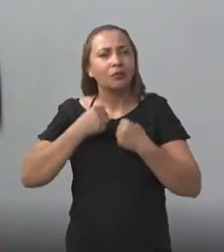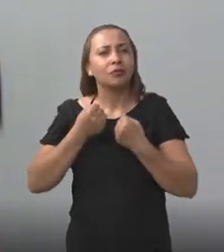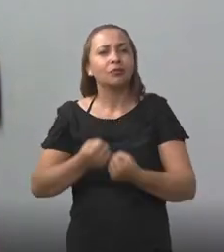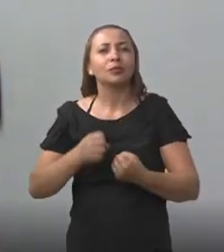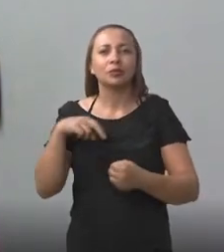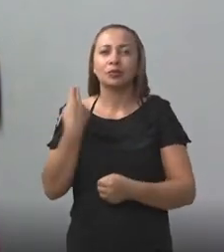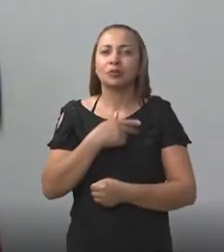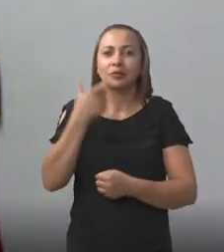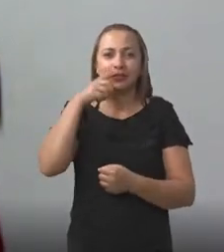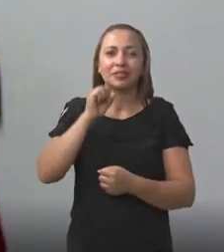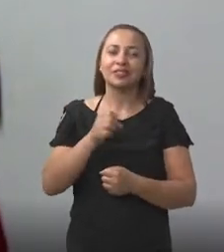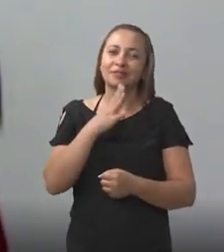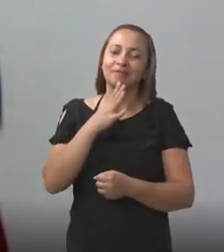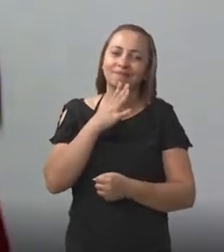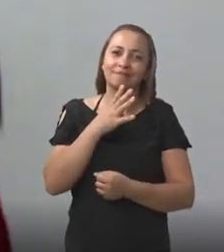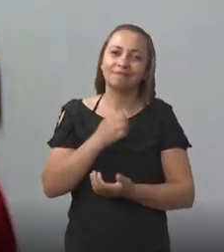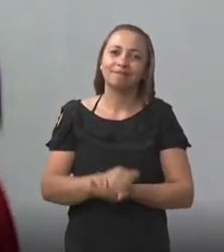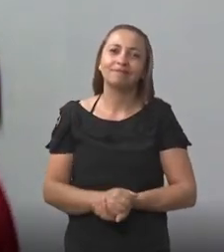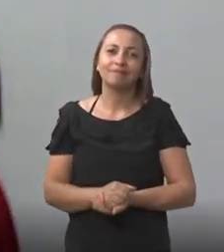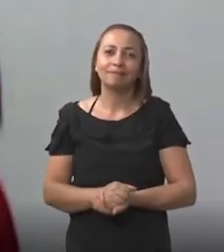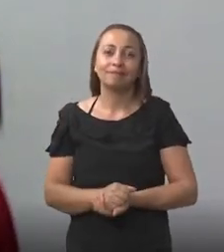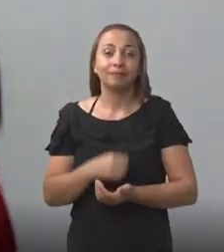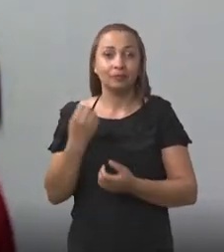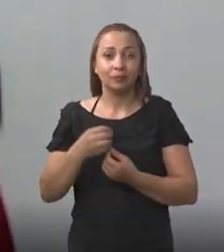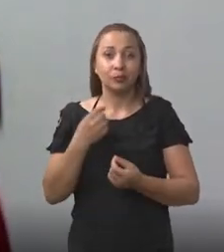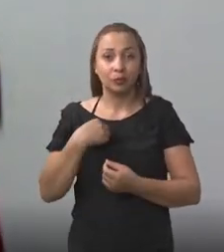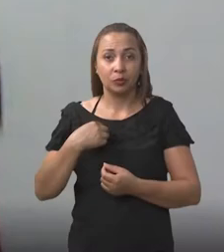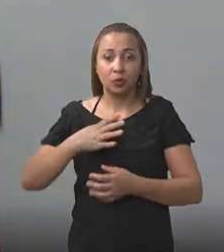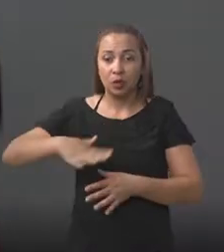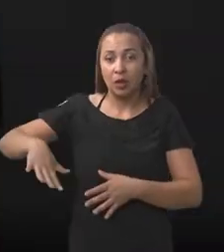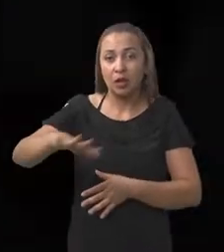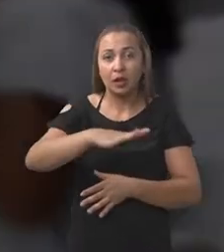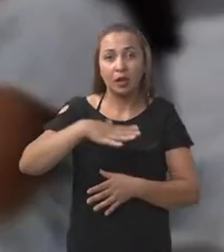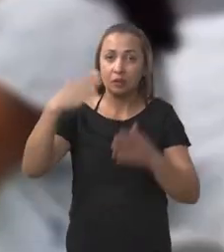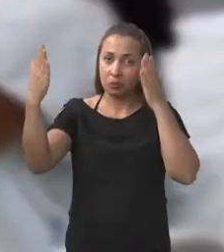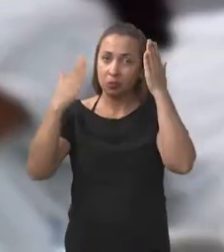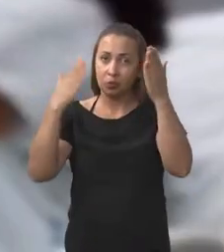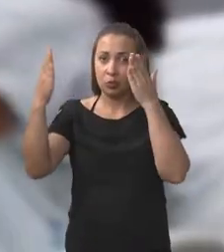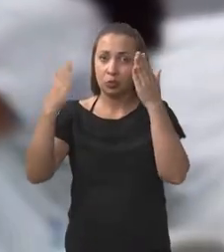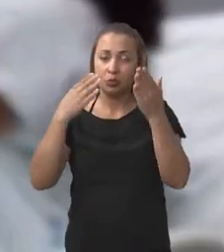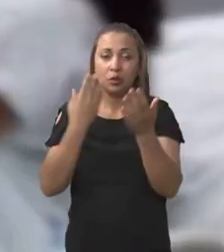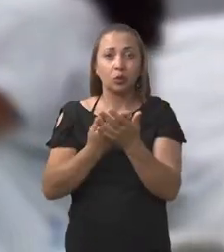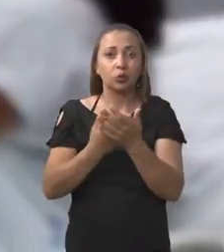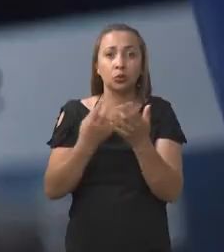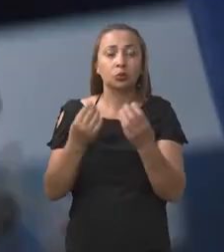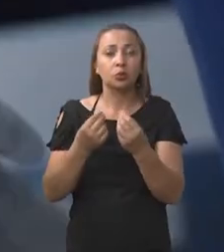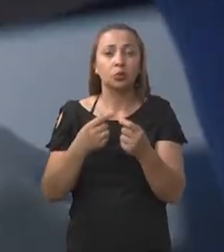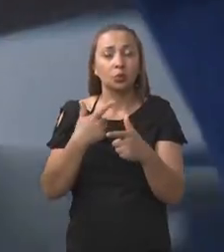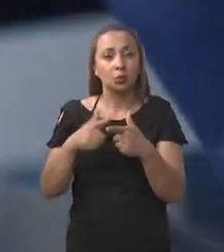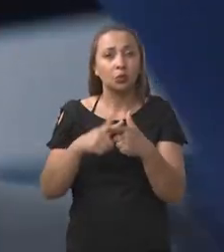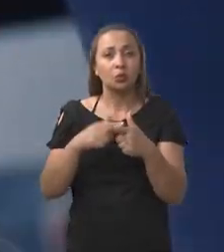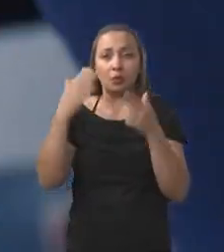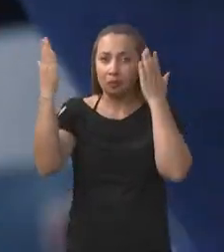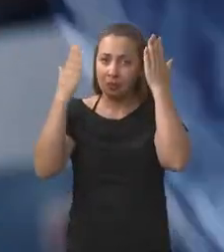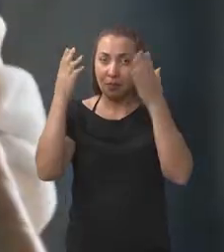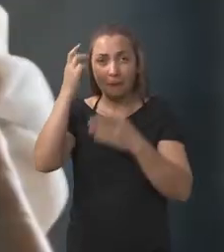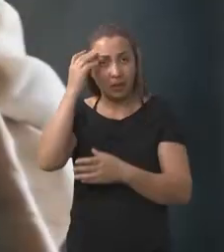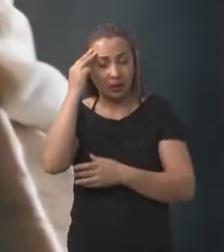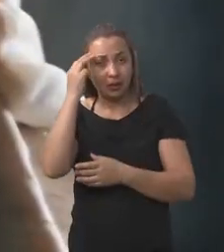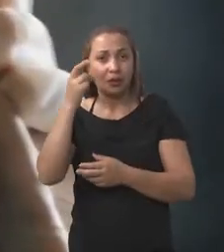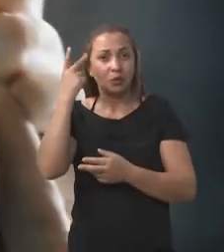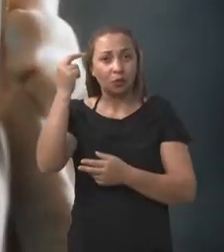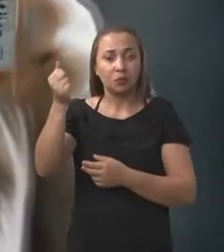e pelo esforço da gente, aí recebeu o reconhecimento. Como eu sou da área da psicologia e eu estudo os transtornos mentais